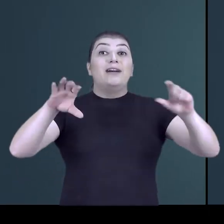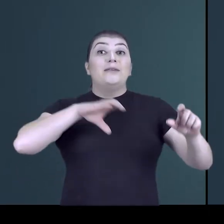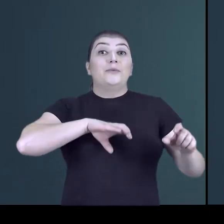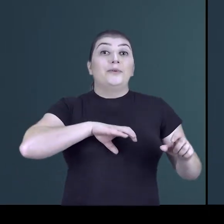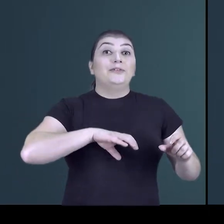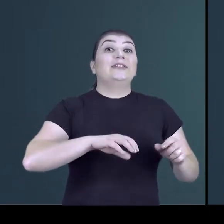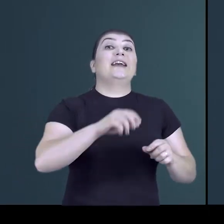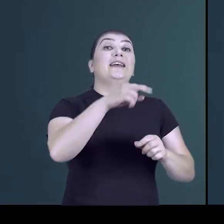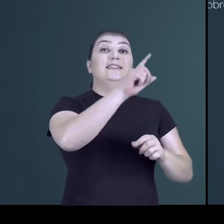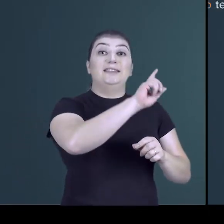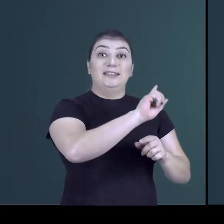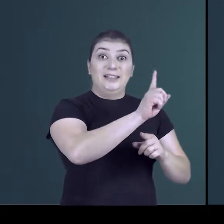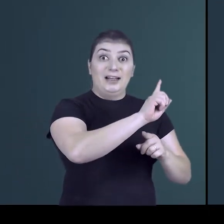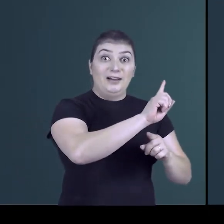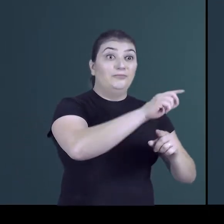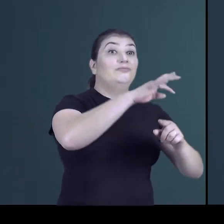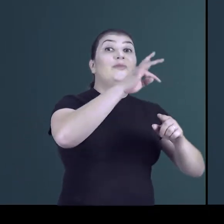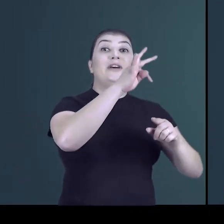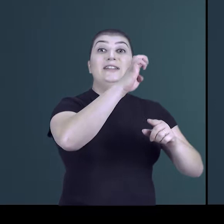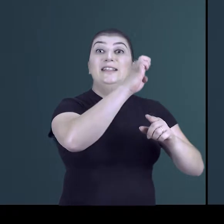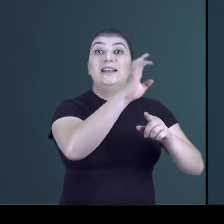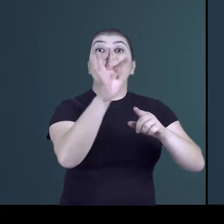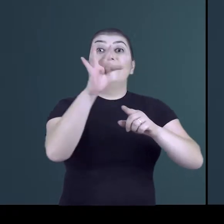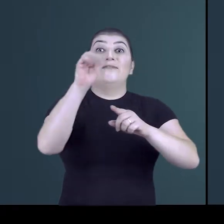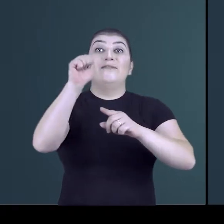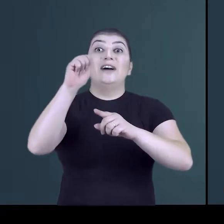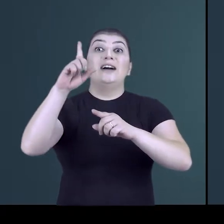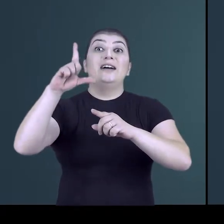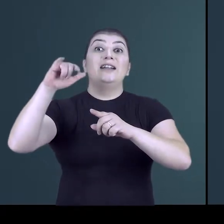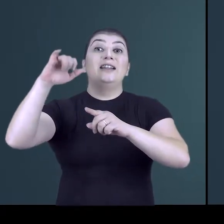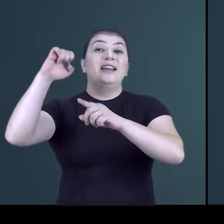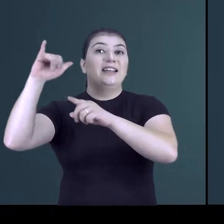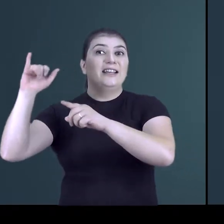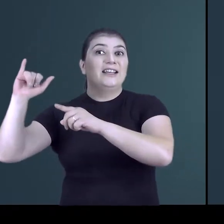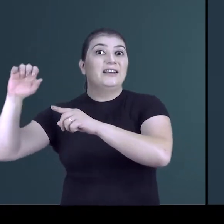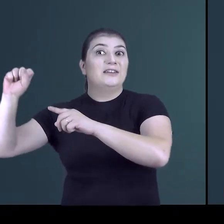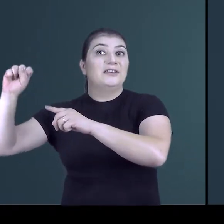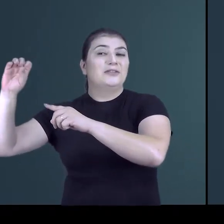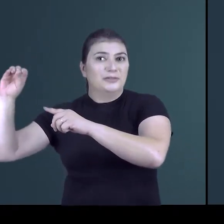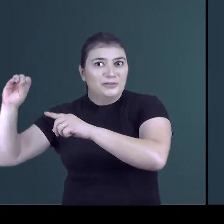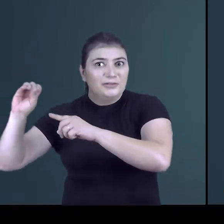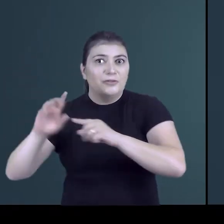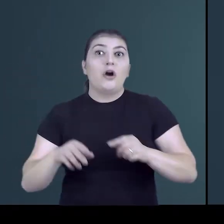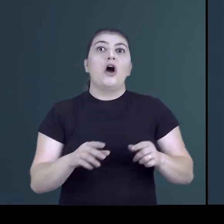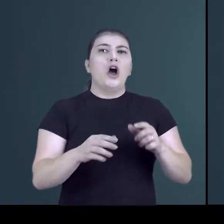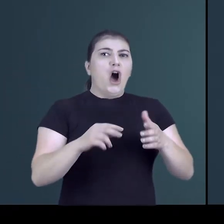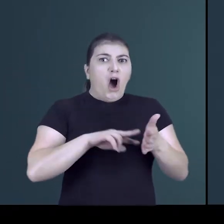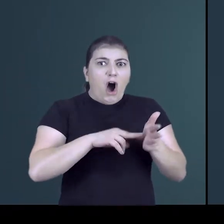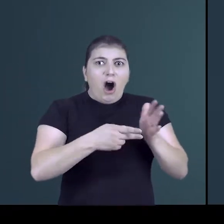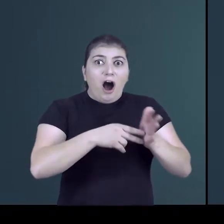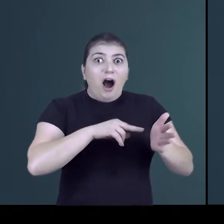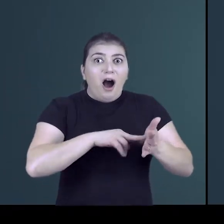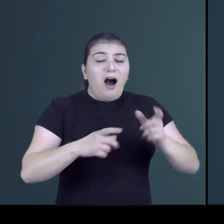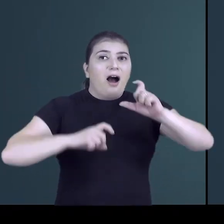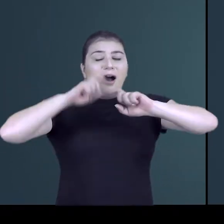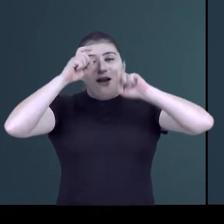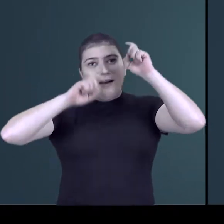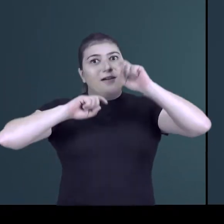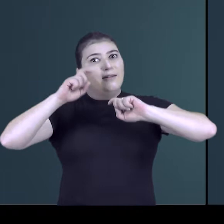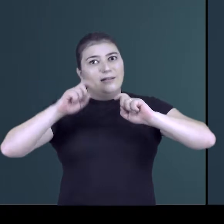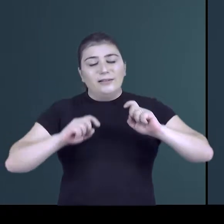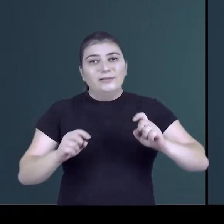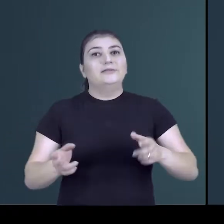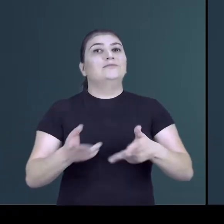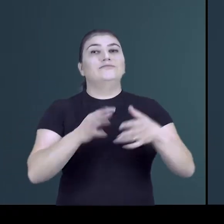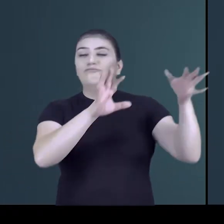palavra negativa. Não te falei sobre isso? Vejam que o sentido que quero expressar, muitas vezes, pode ser